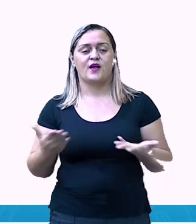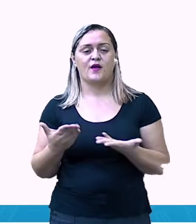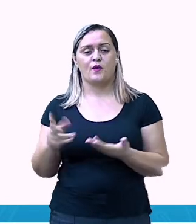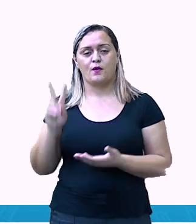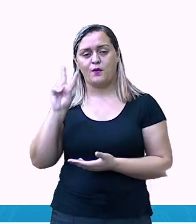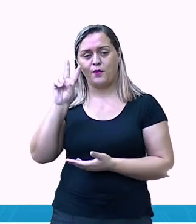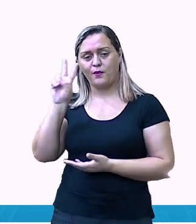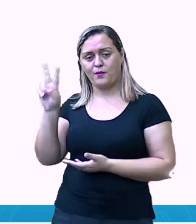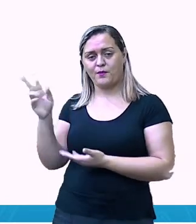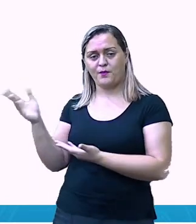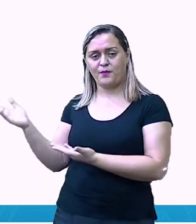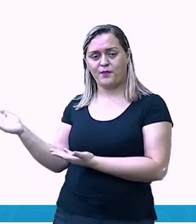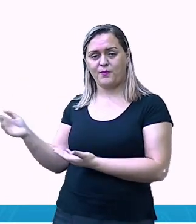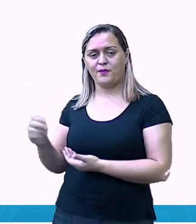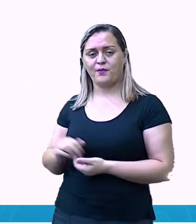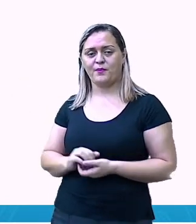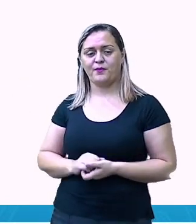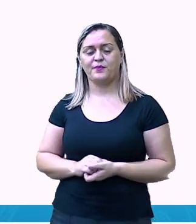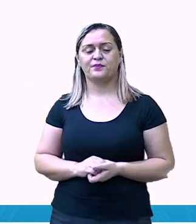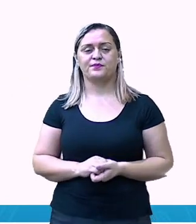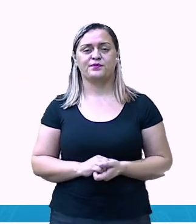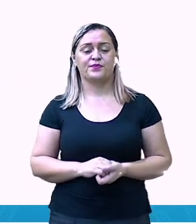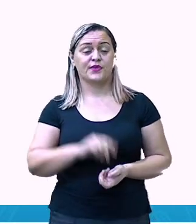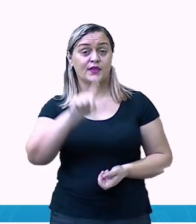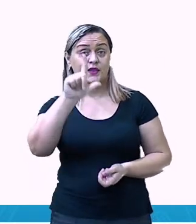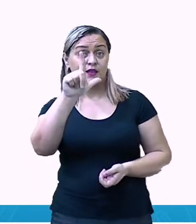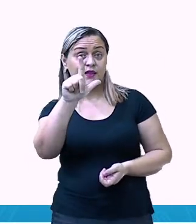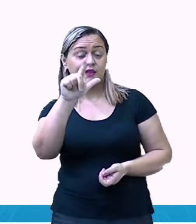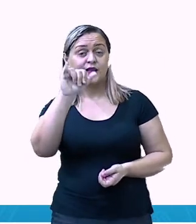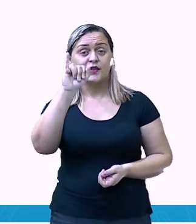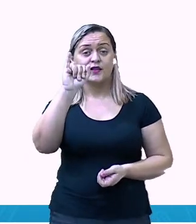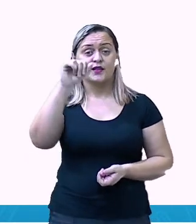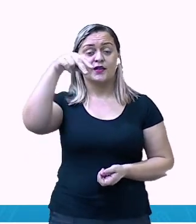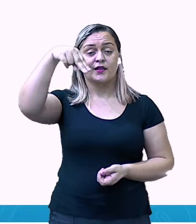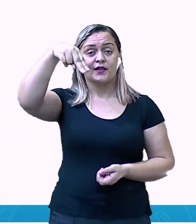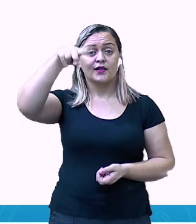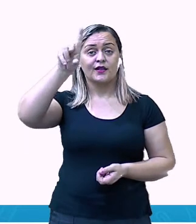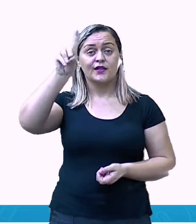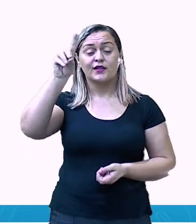Lindo. Eu formei lindo. Viu como é mais fácil?